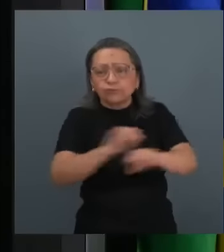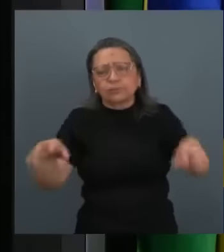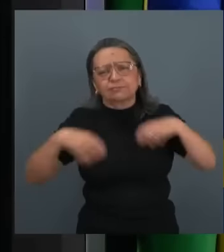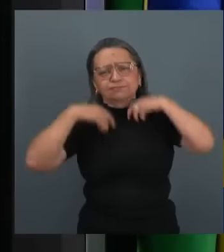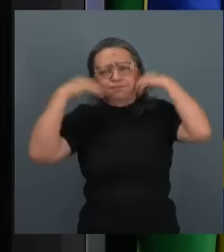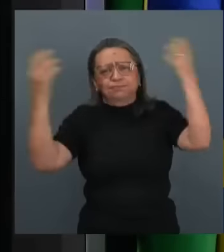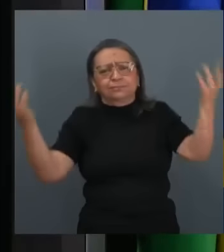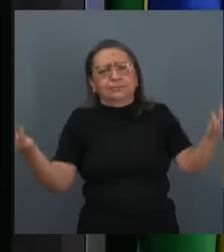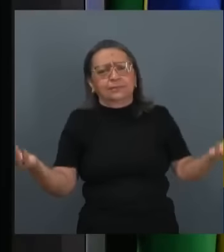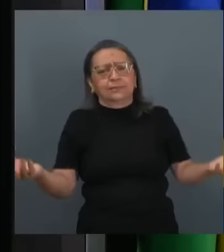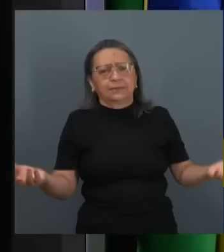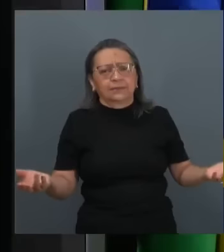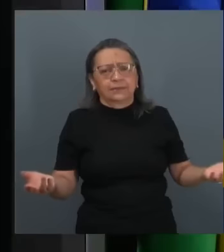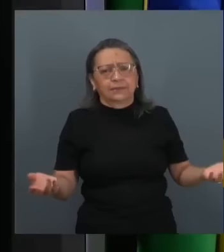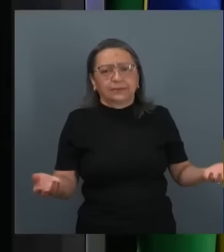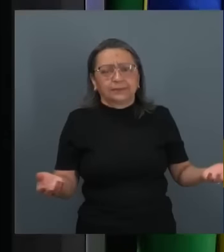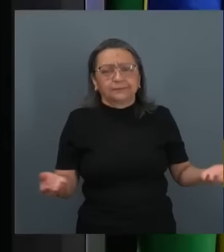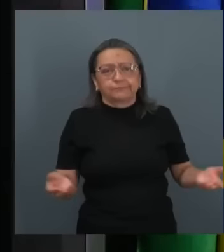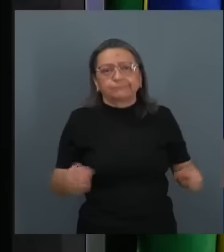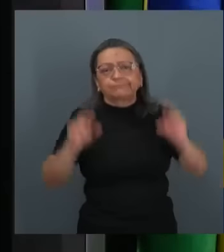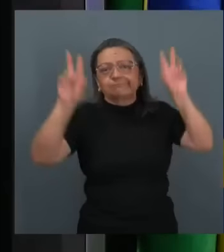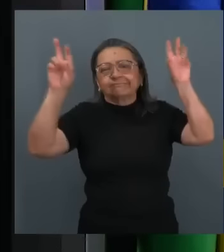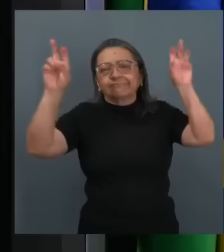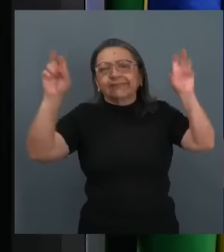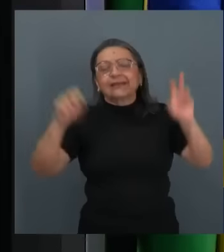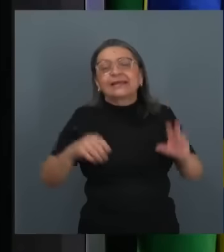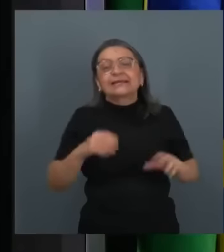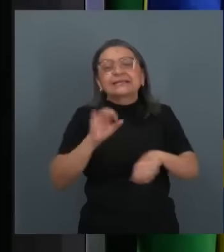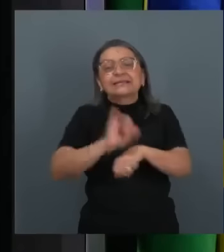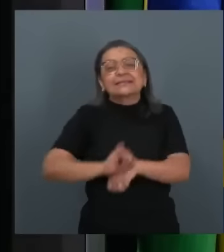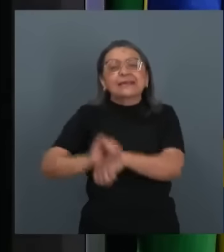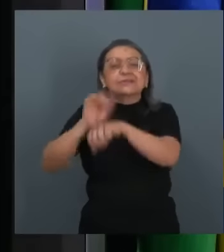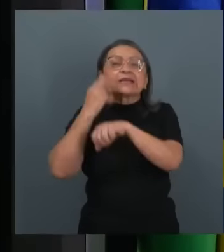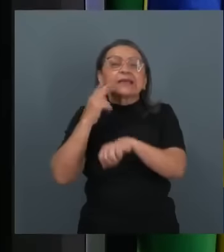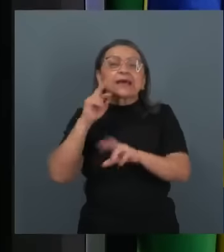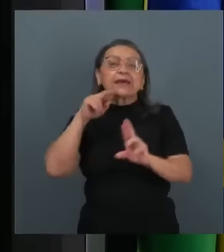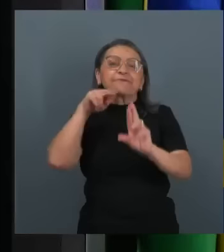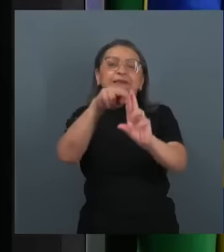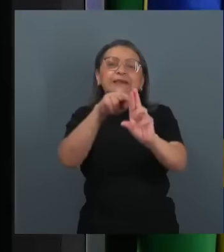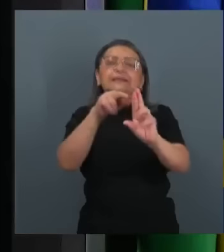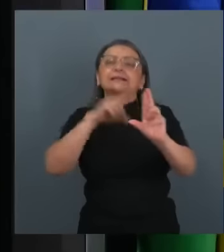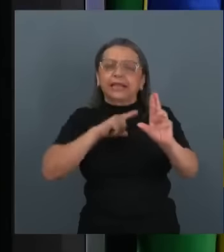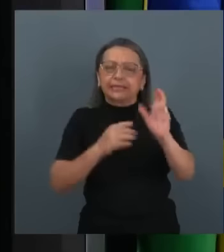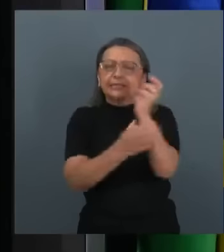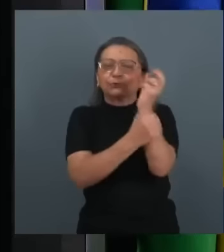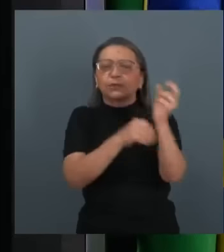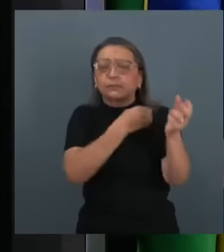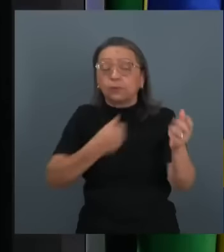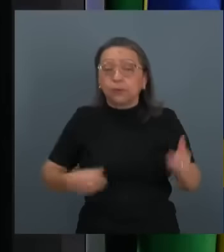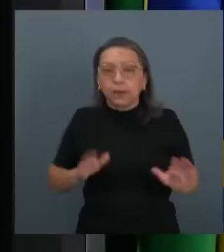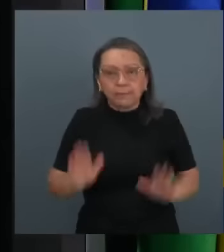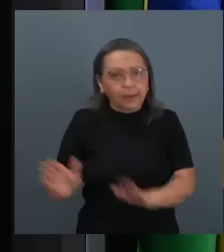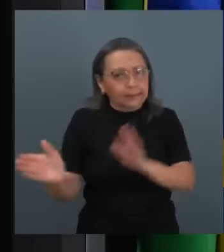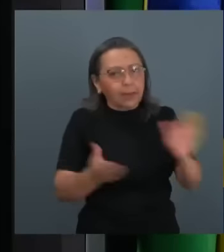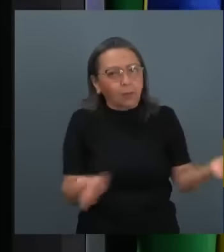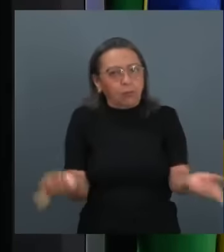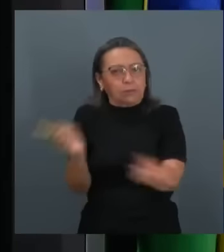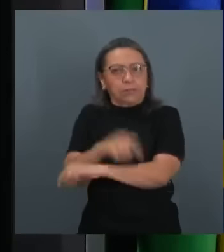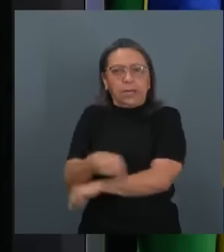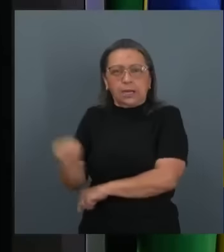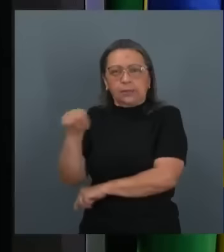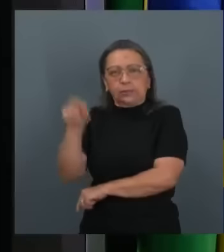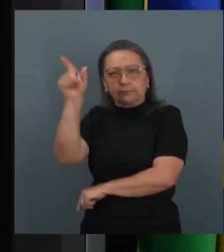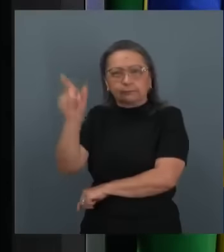Vergonhosa. O Ceará é referência em segurança pública. Quando os números mostram do